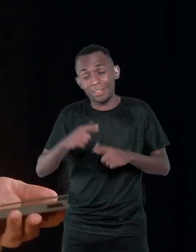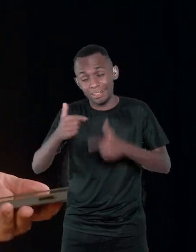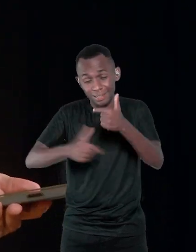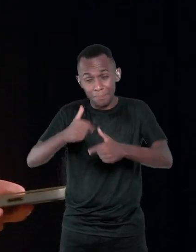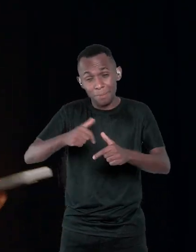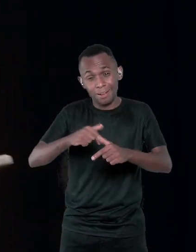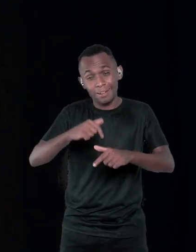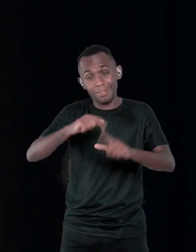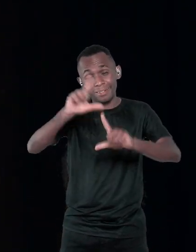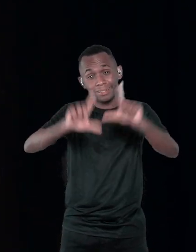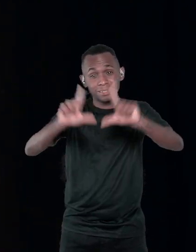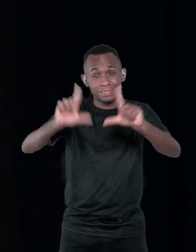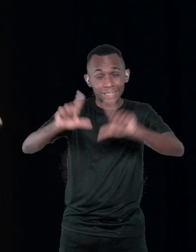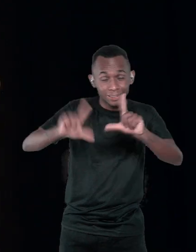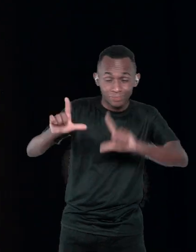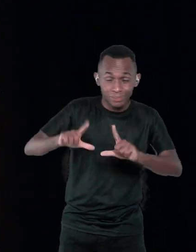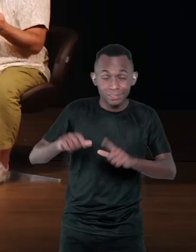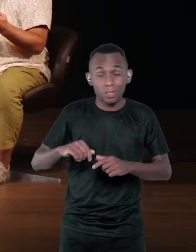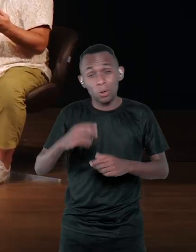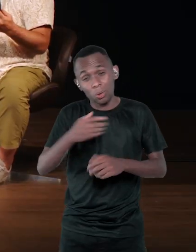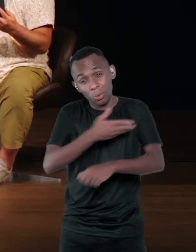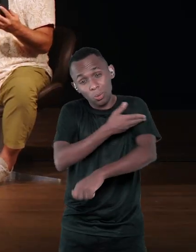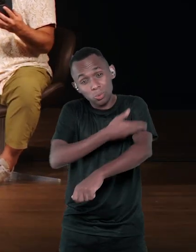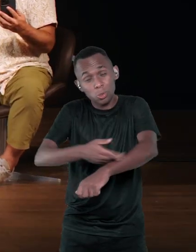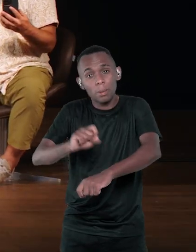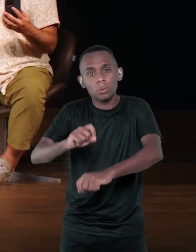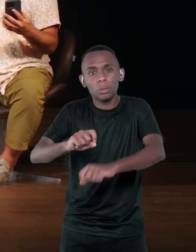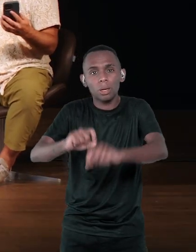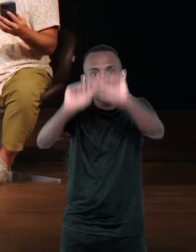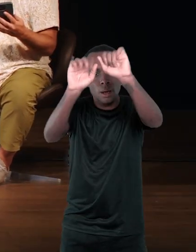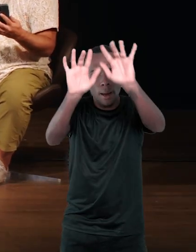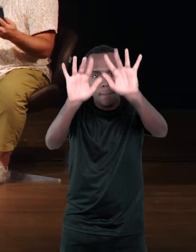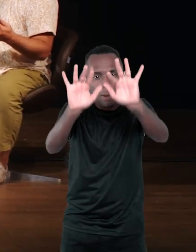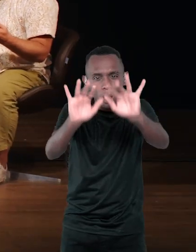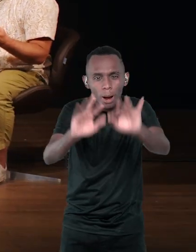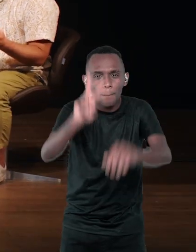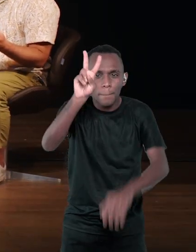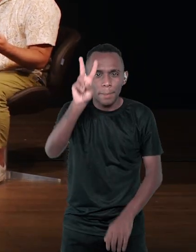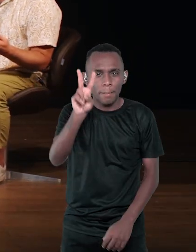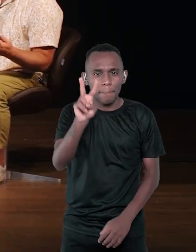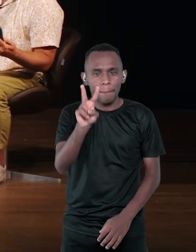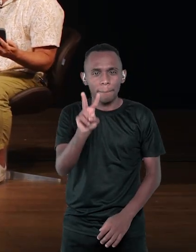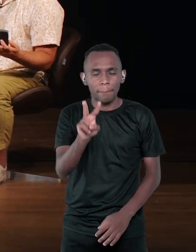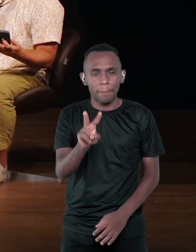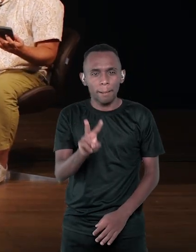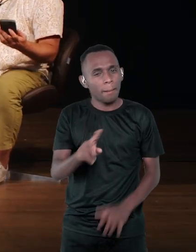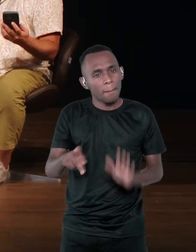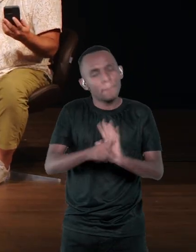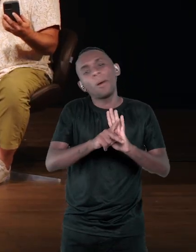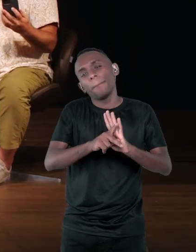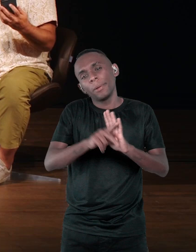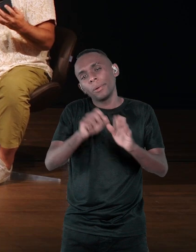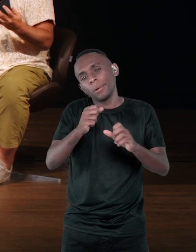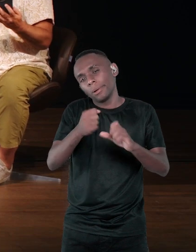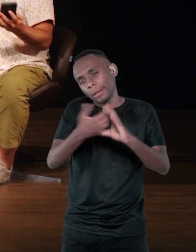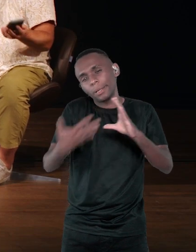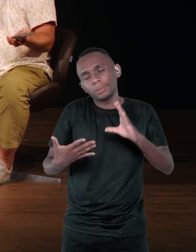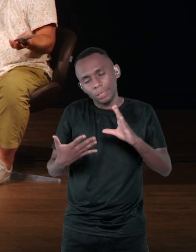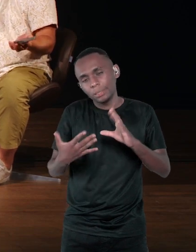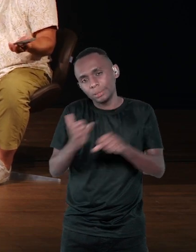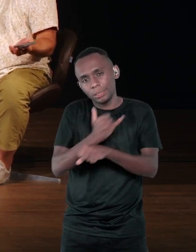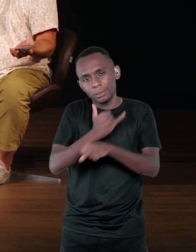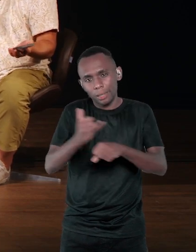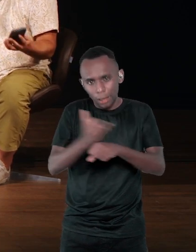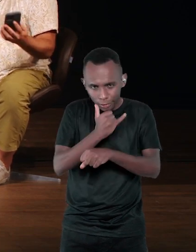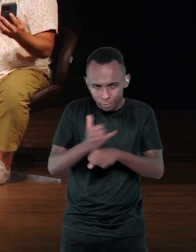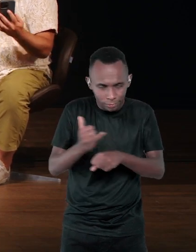onde leu o poema de Silvana. Vamos lá. TP é teleprompter, quando a pessoa fica lendo coisa de aquele TV, jornalista. Ou você acha